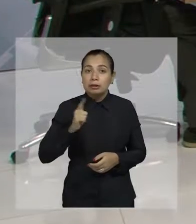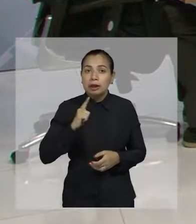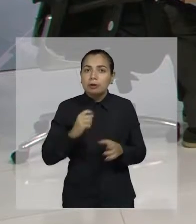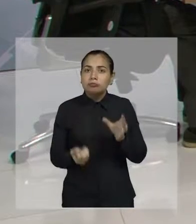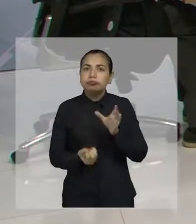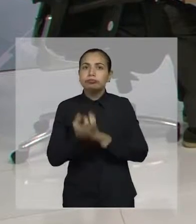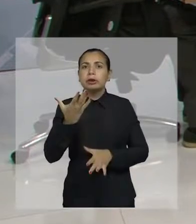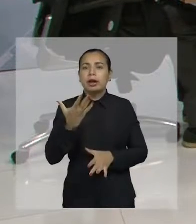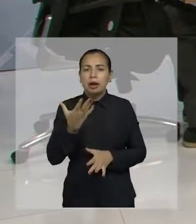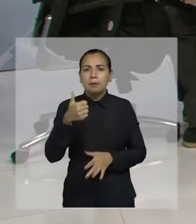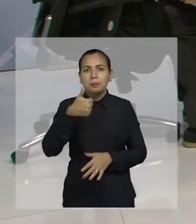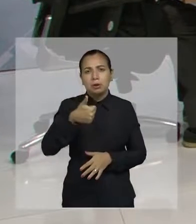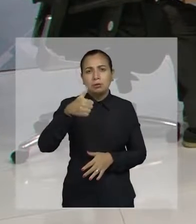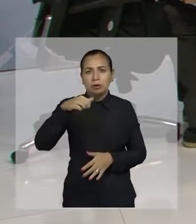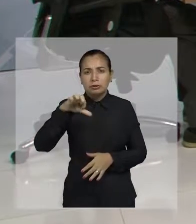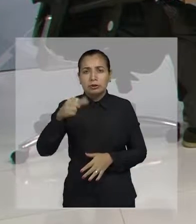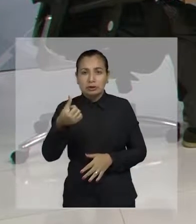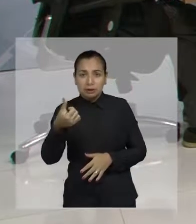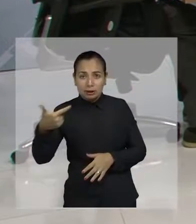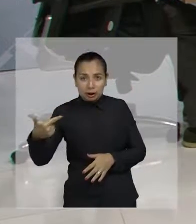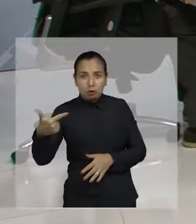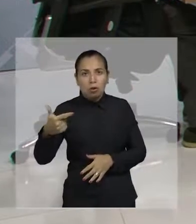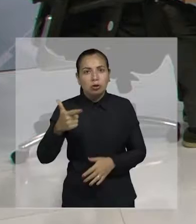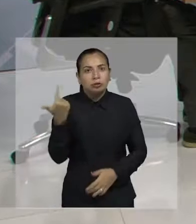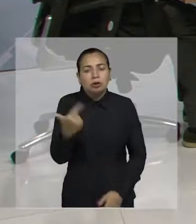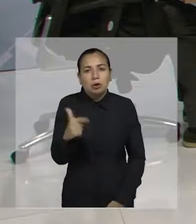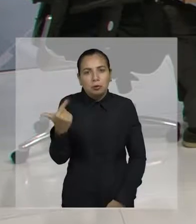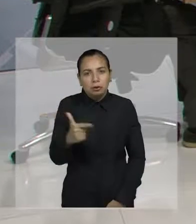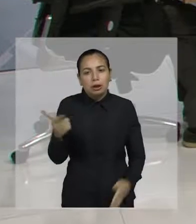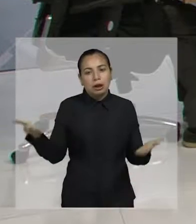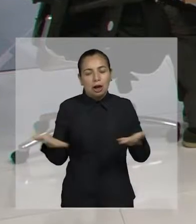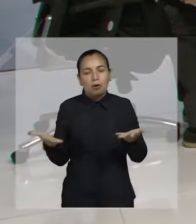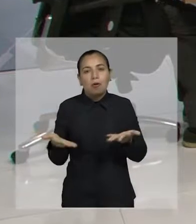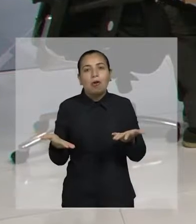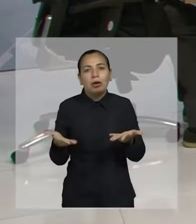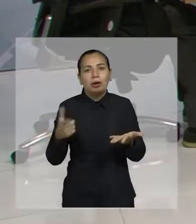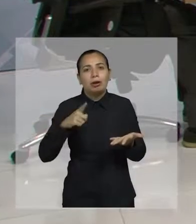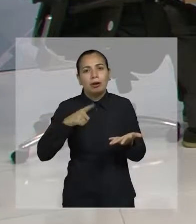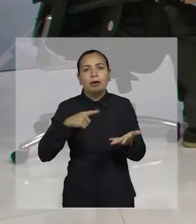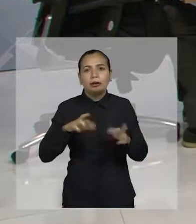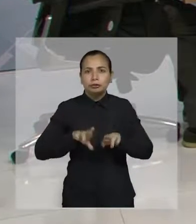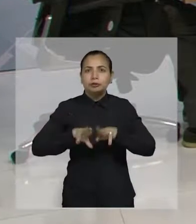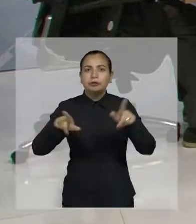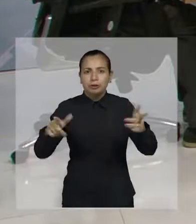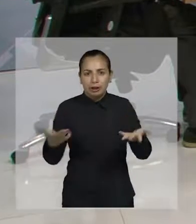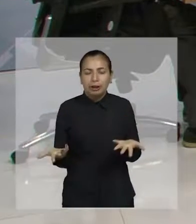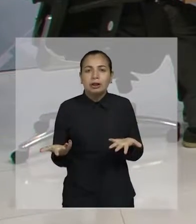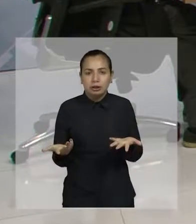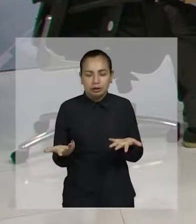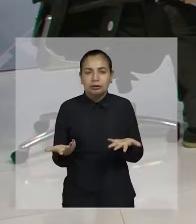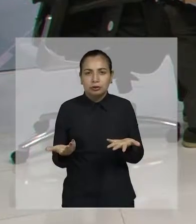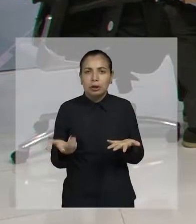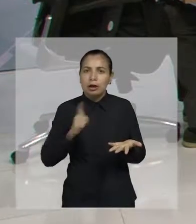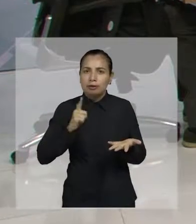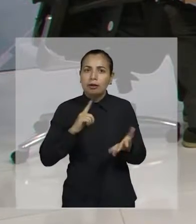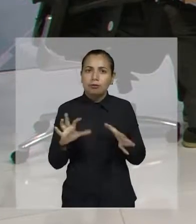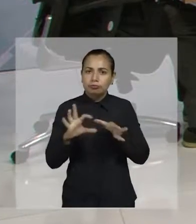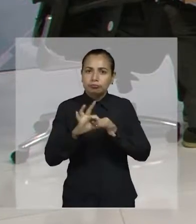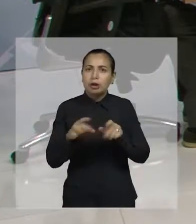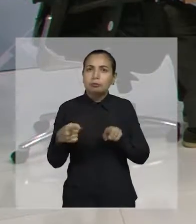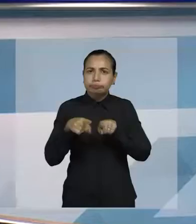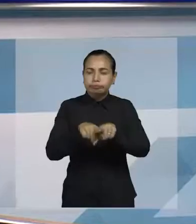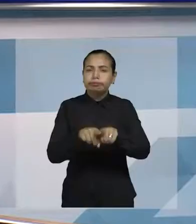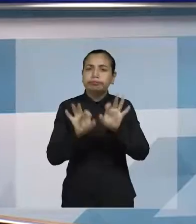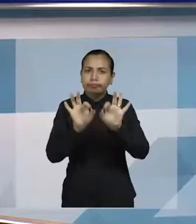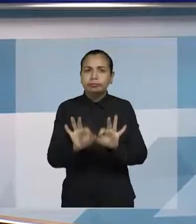pelo Ceará, em 1962, com o Virgílio Távora, a diferença era tão grande assim, a aliança era tão ampla como essa,